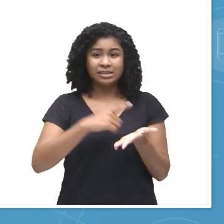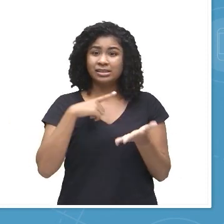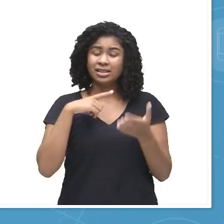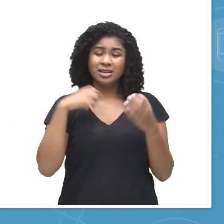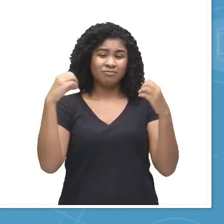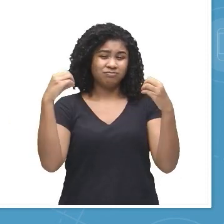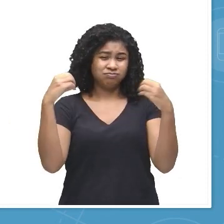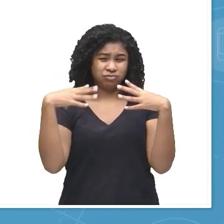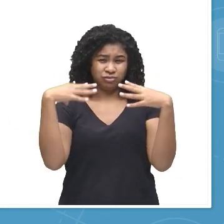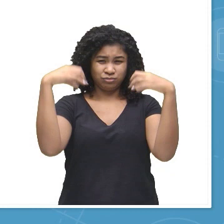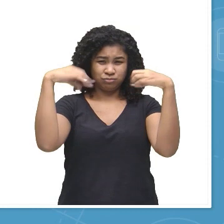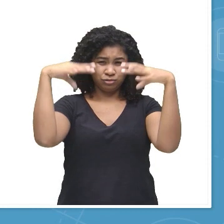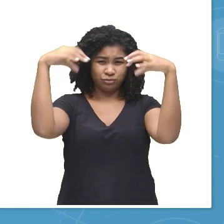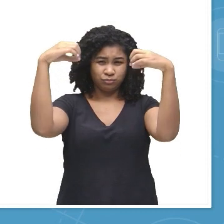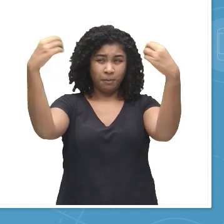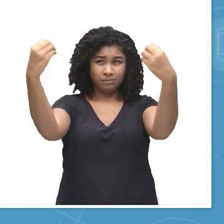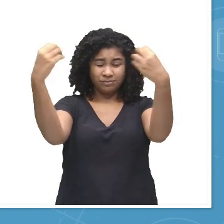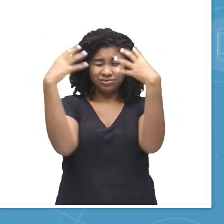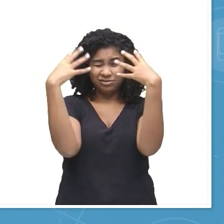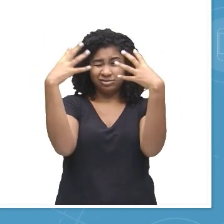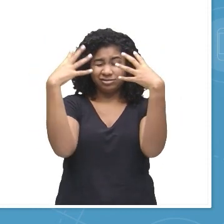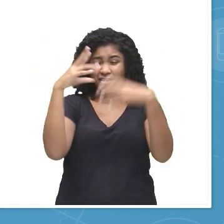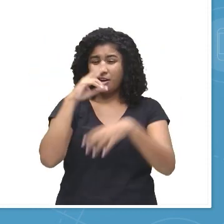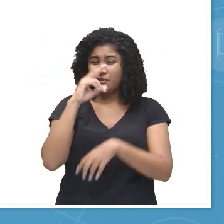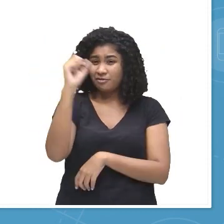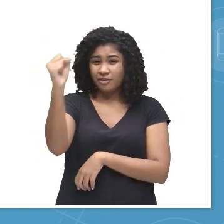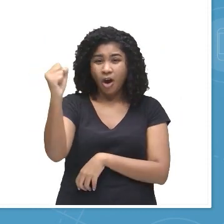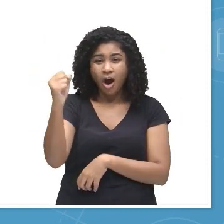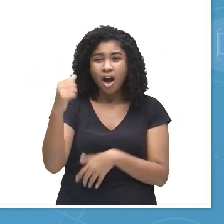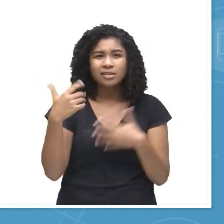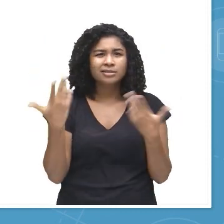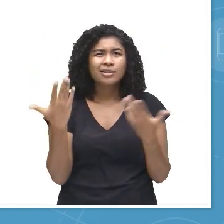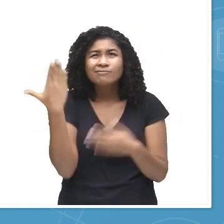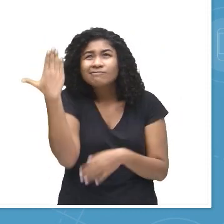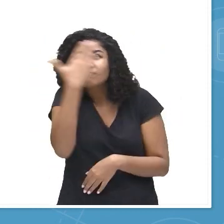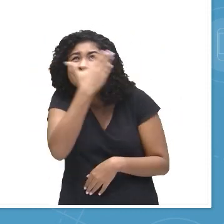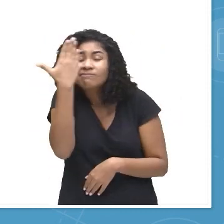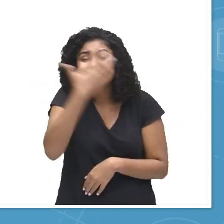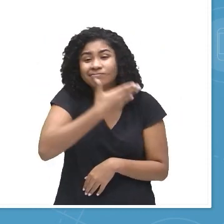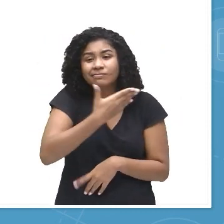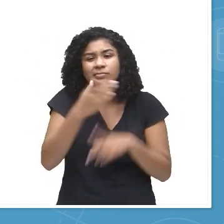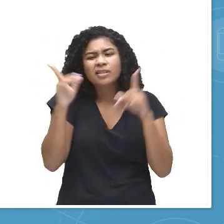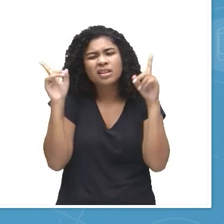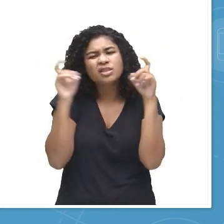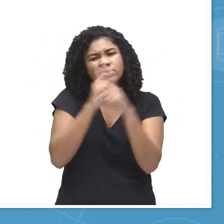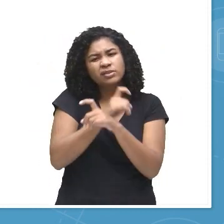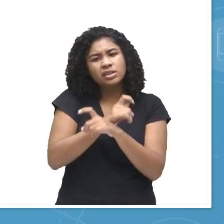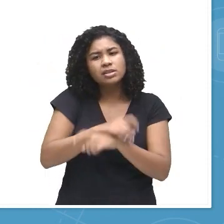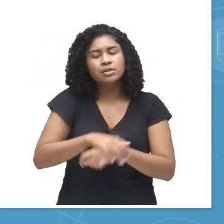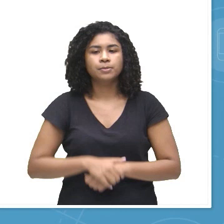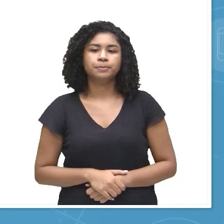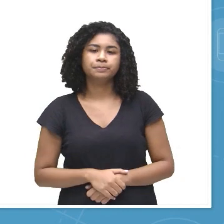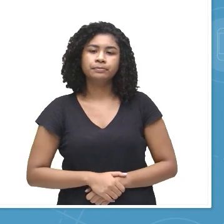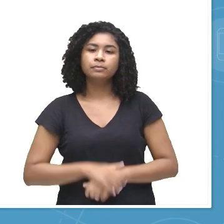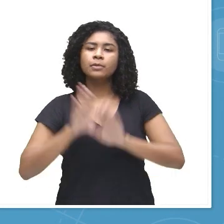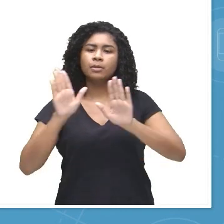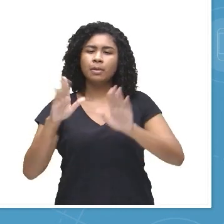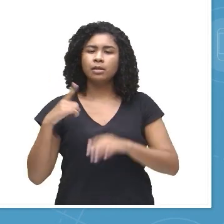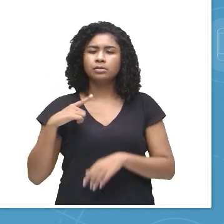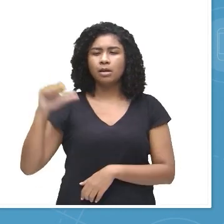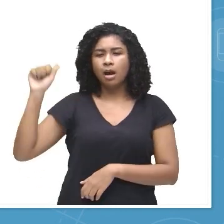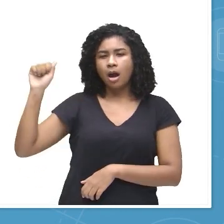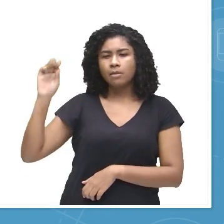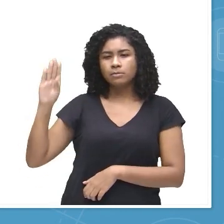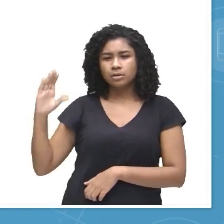essa observação. Então, lá nas questões, nas alternativas da leitura do texto, né, nós